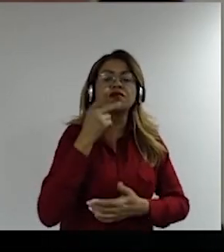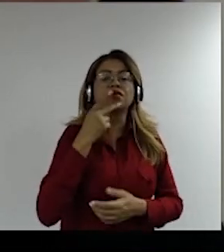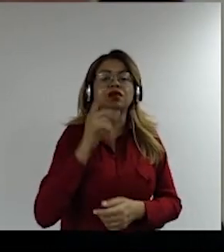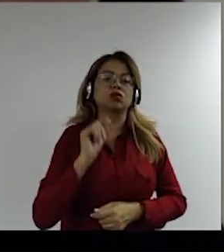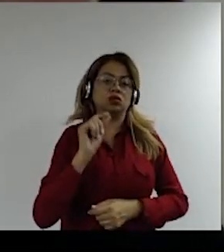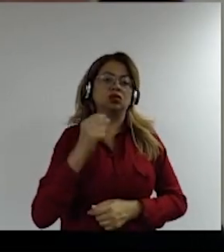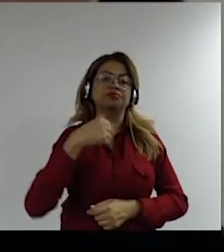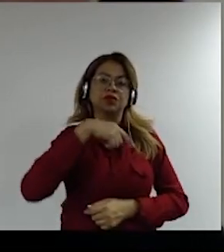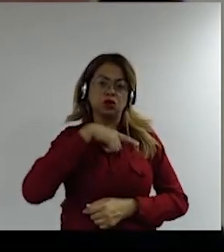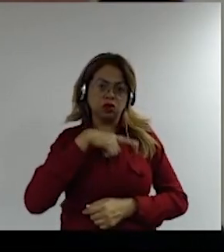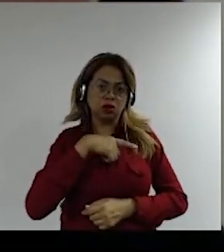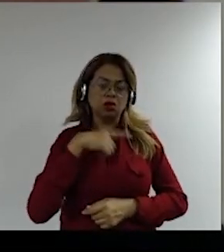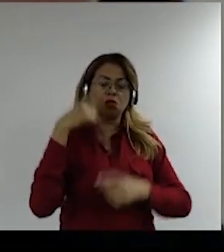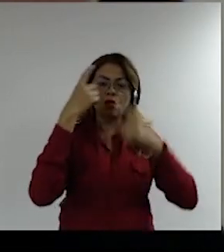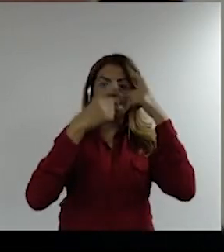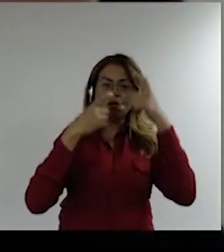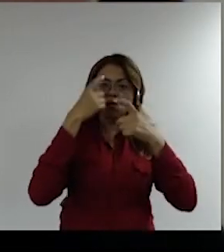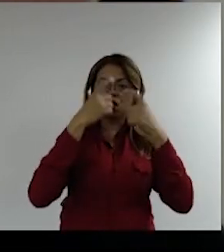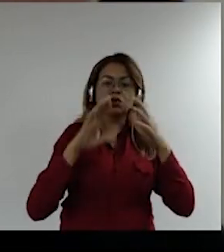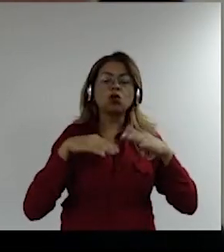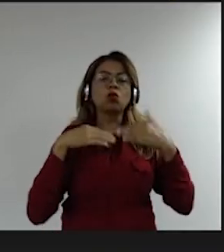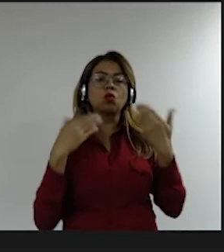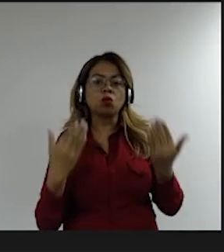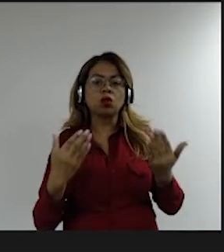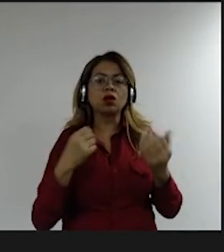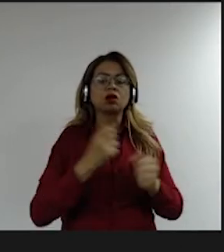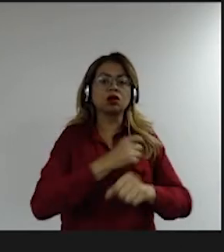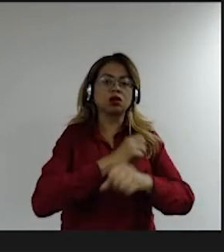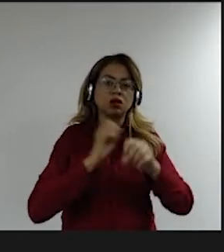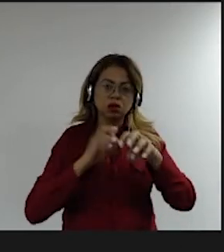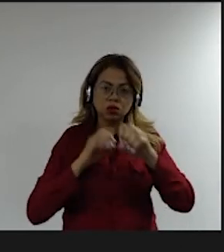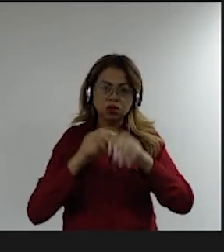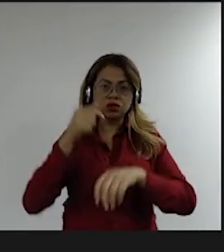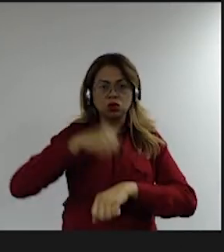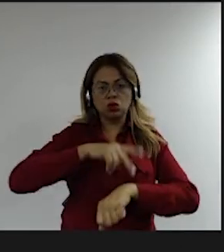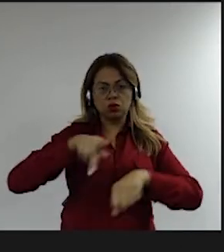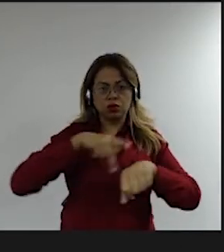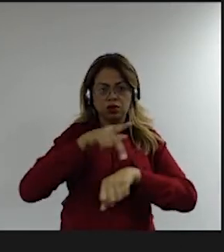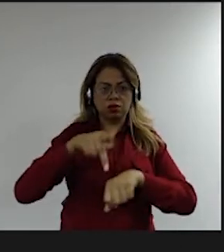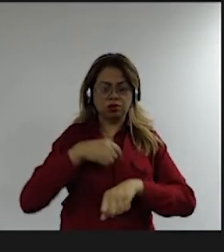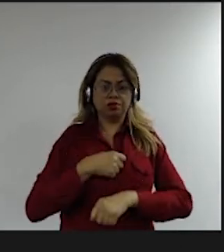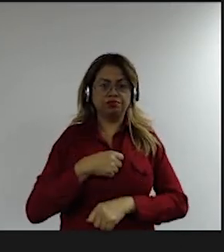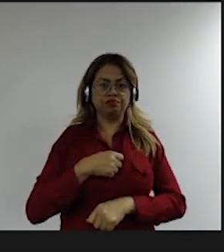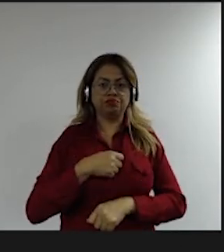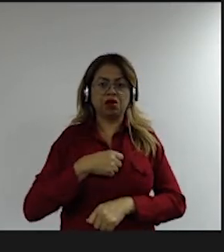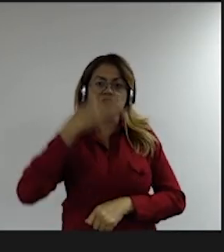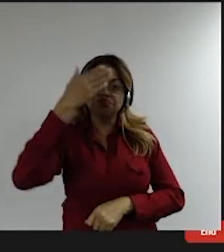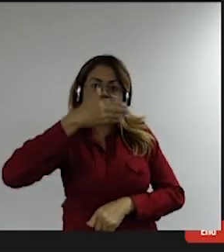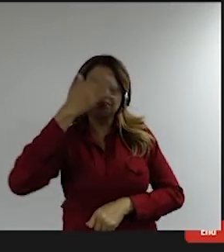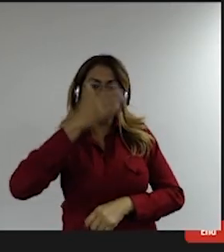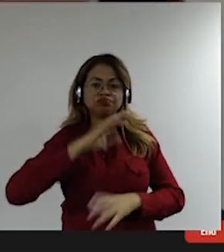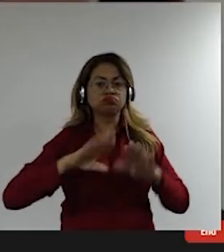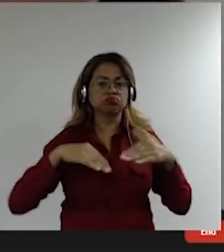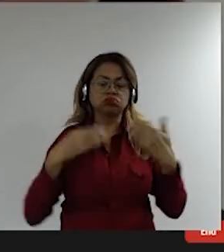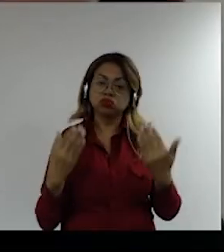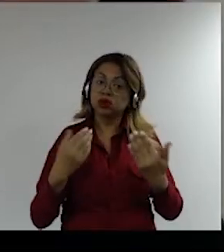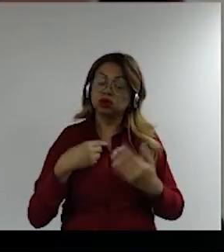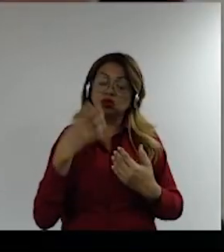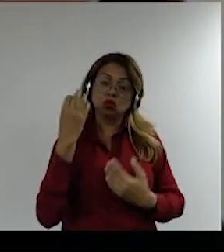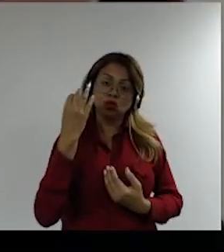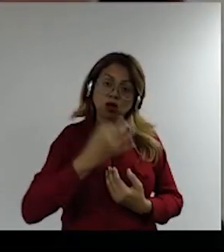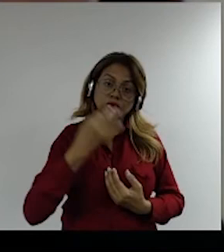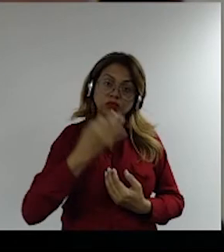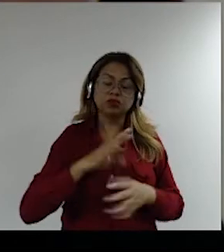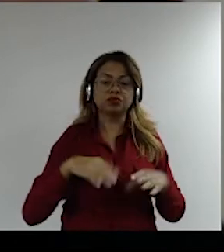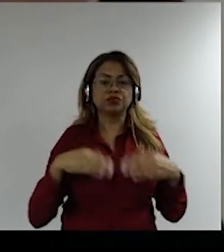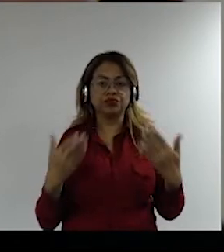uma preocupação com relação à educação no país. Eu não vejo, com toda sinceridade, eu não